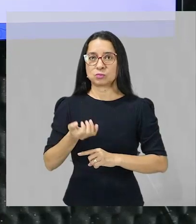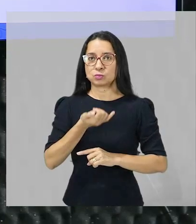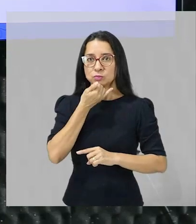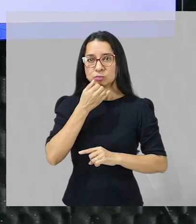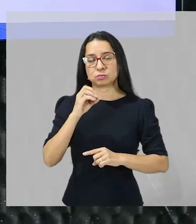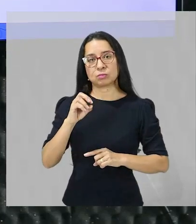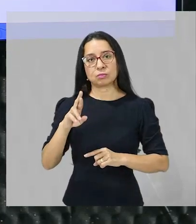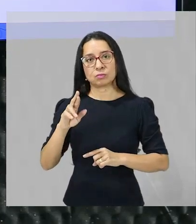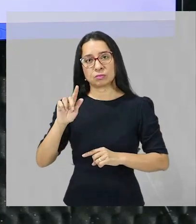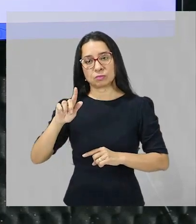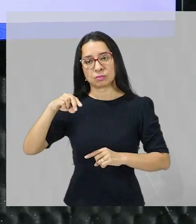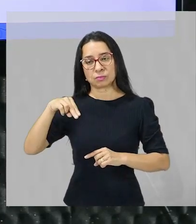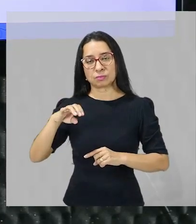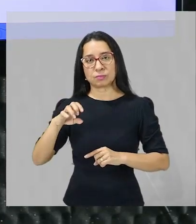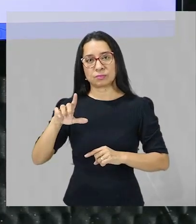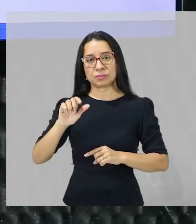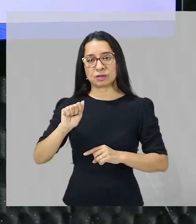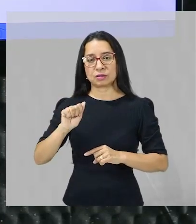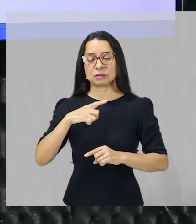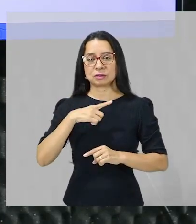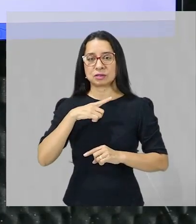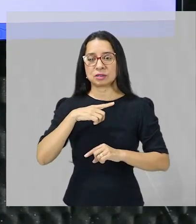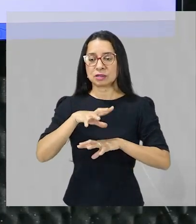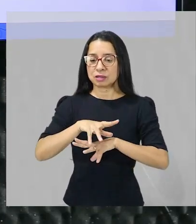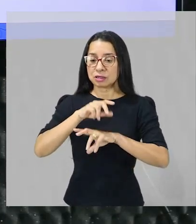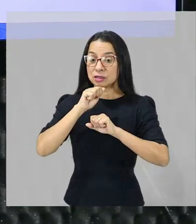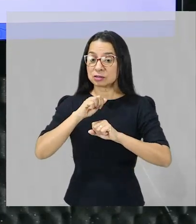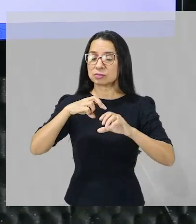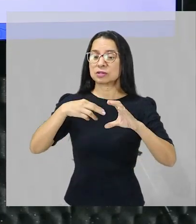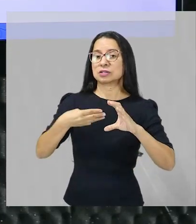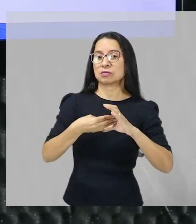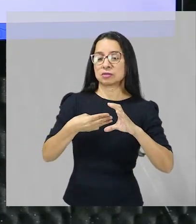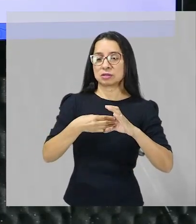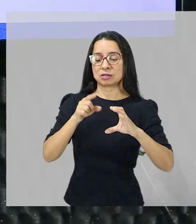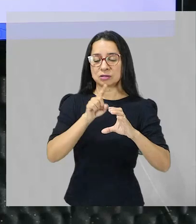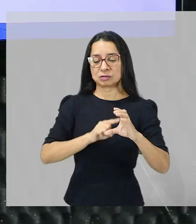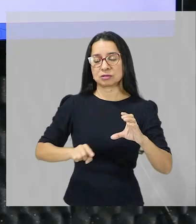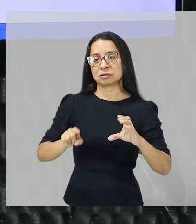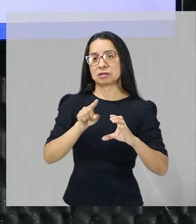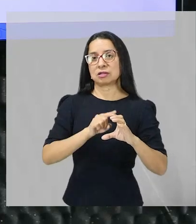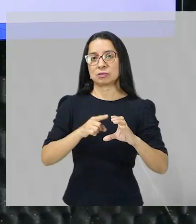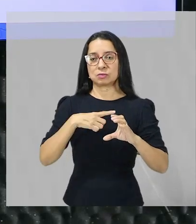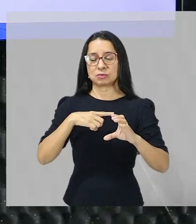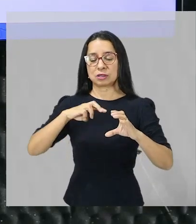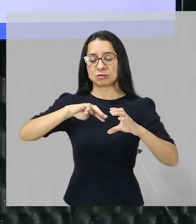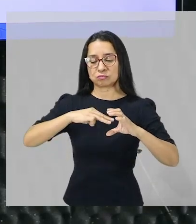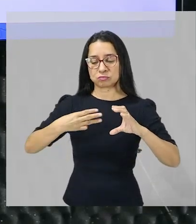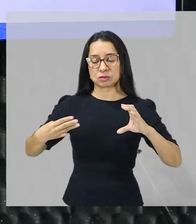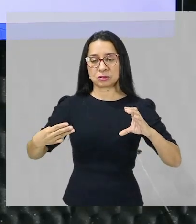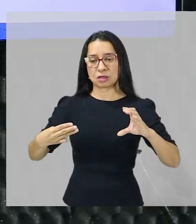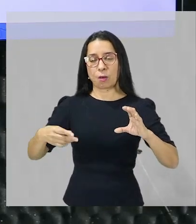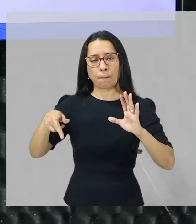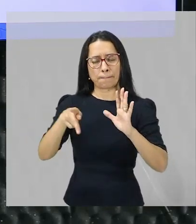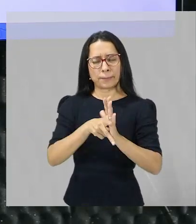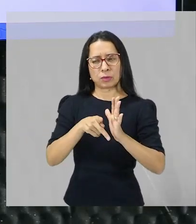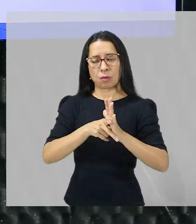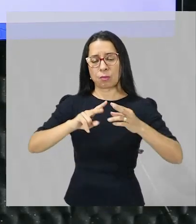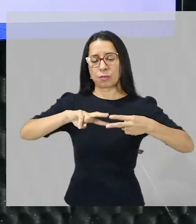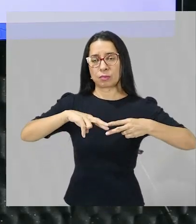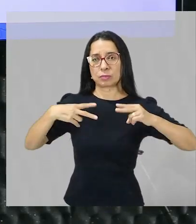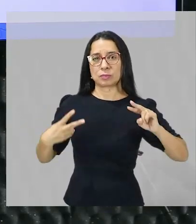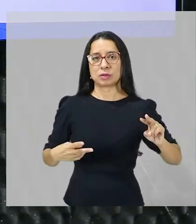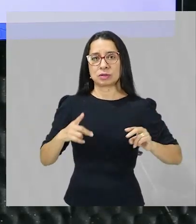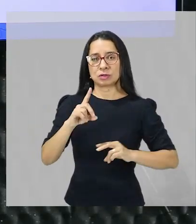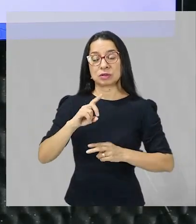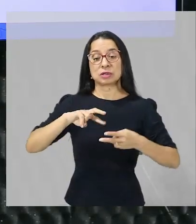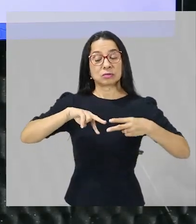celular, tá? Nós chamamos de mitocôndria. Dentro da mitocôndria existe um material genético próprio dela, tá? Que é um